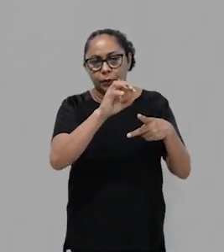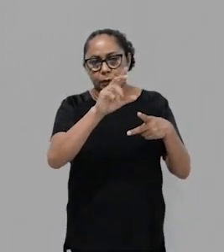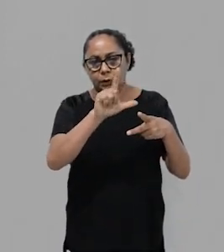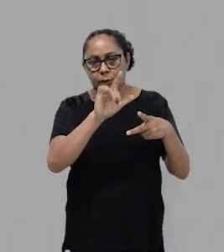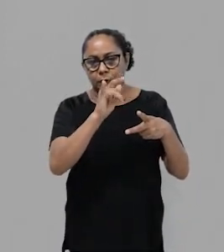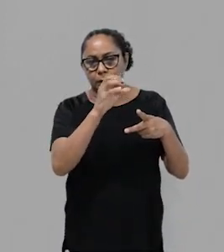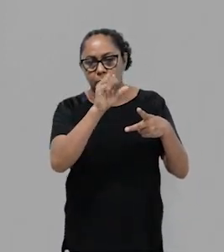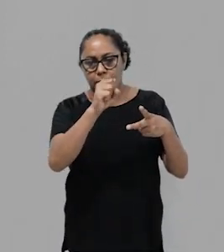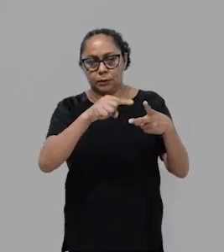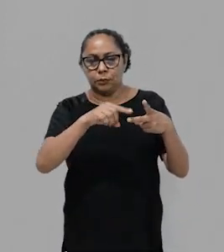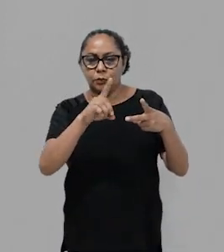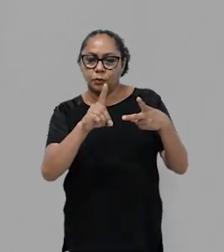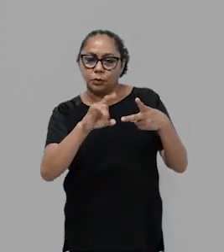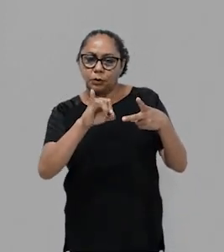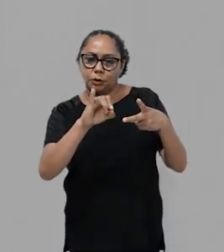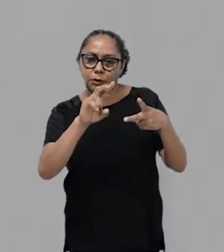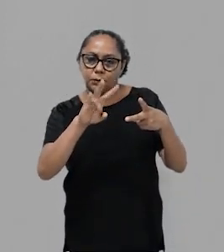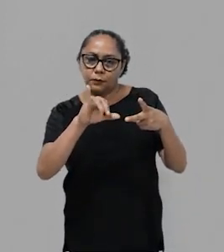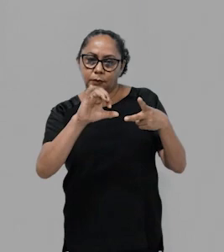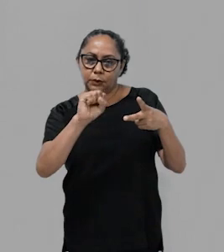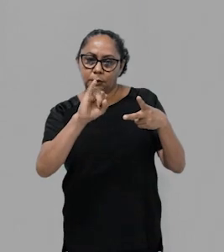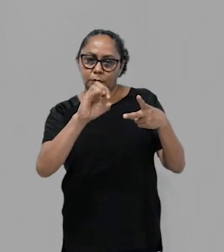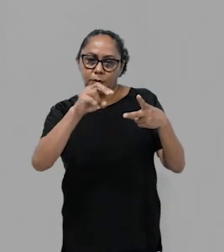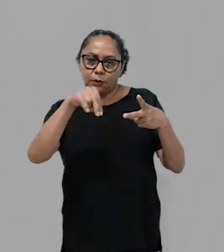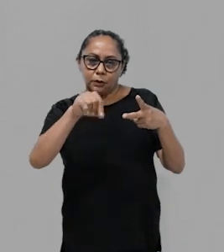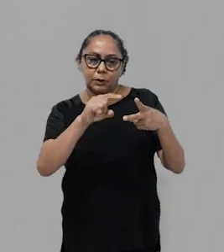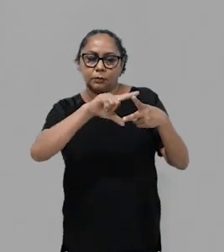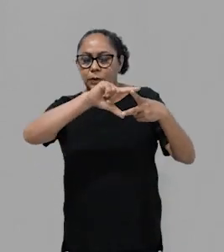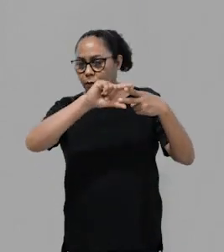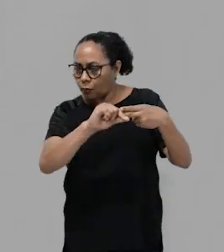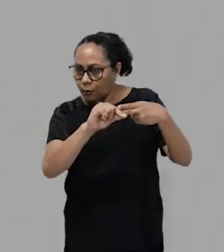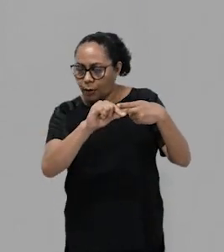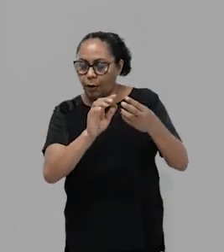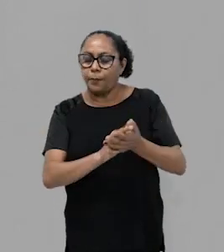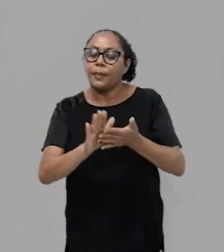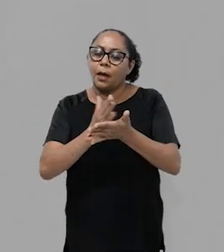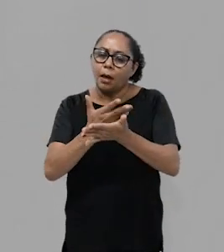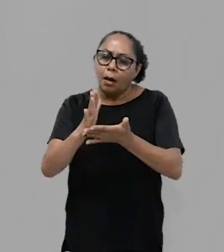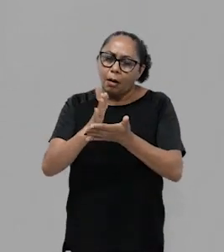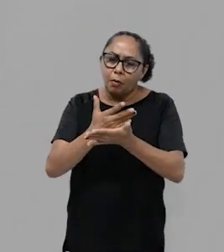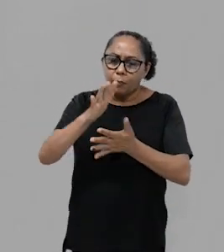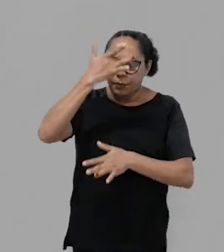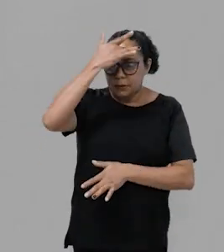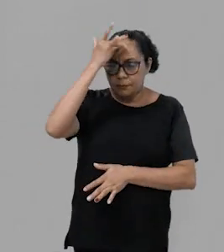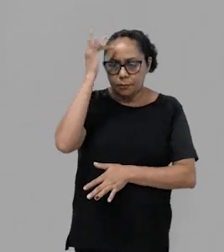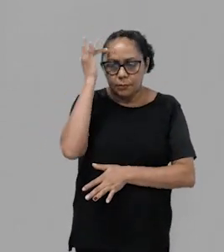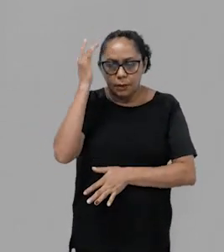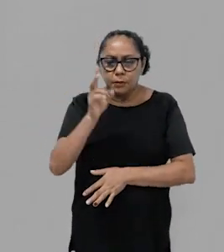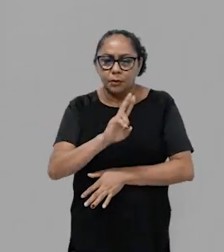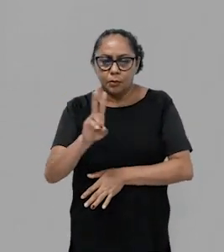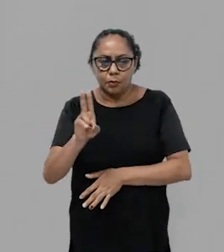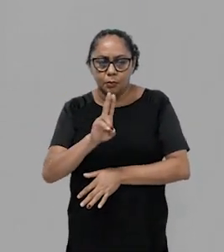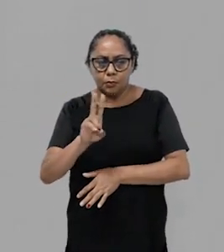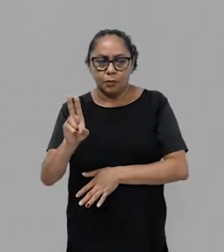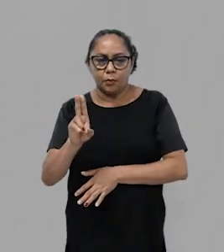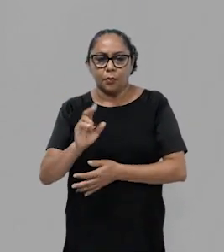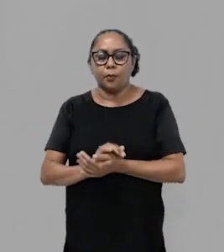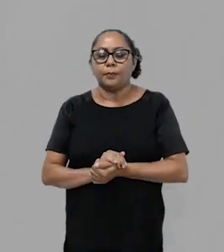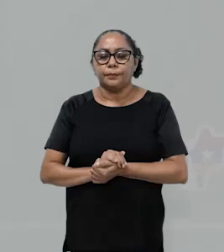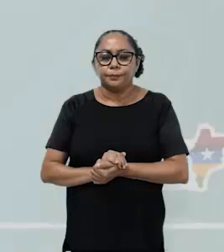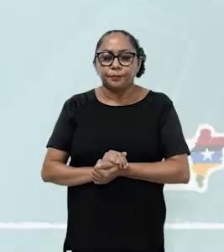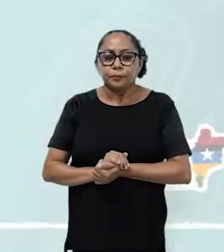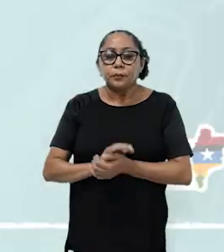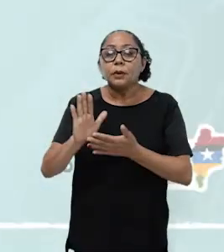coisa, beleza? Alguns artistas da chamam de neo-impressionismo, aí bagunça a cabeça. Quais são os artistas mais importantes